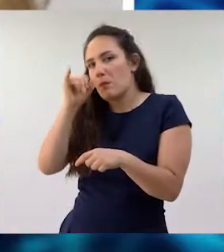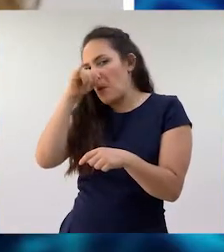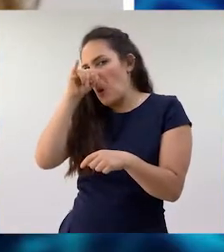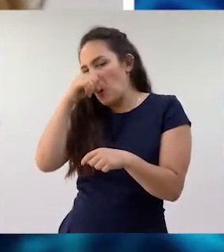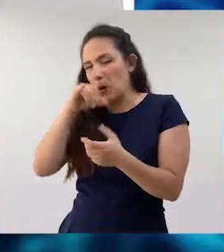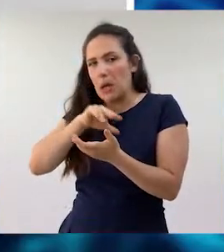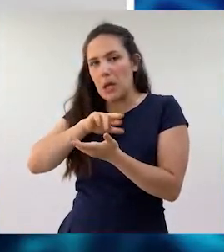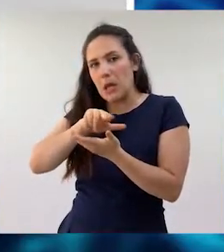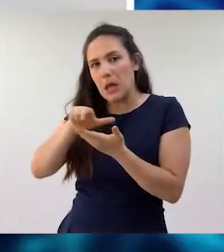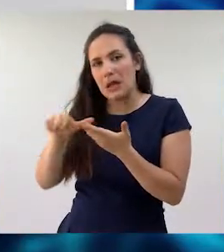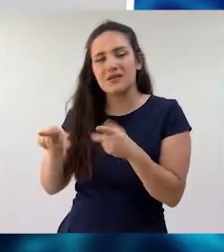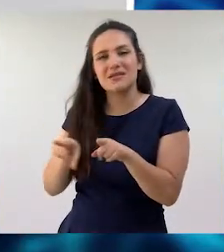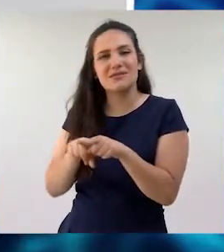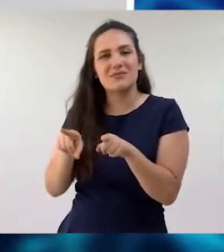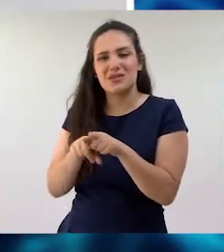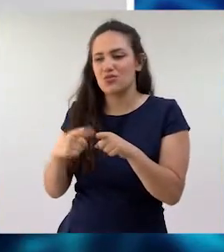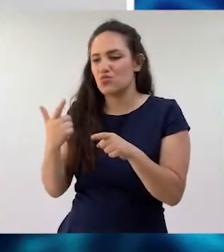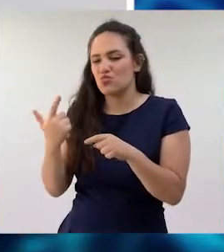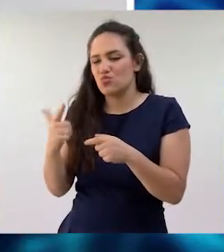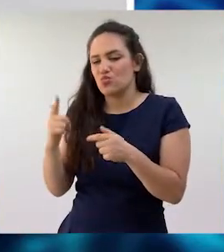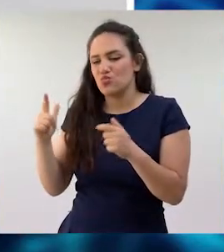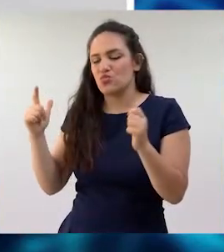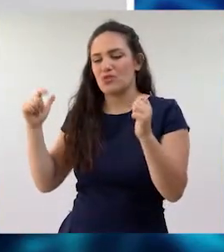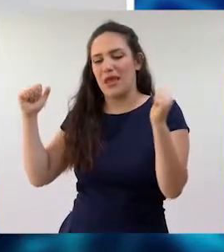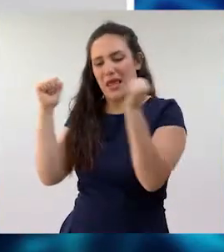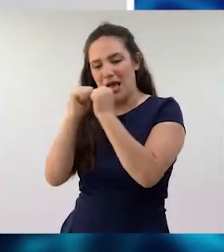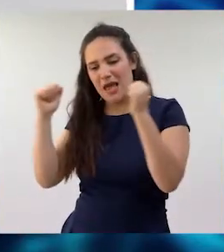um sedentarismo maior da população,